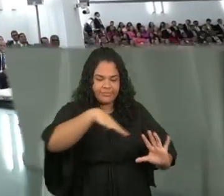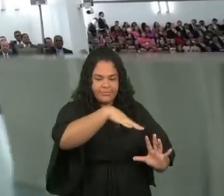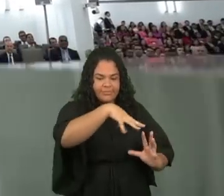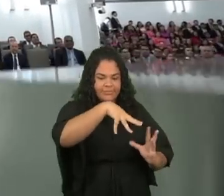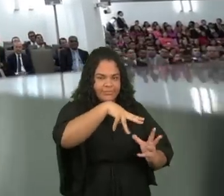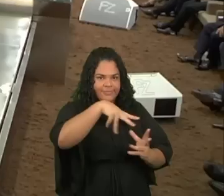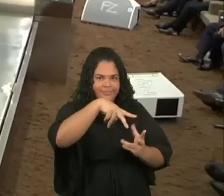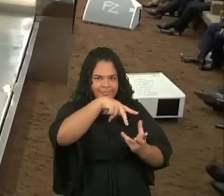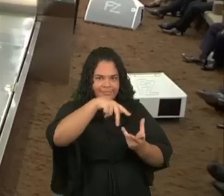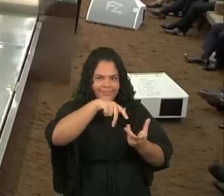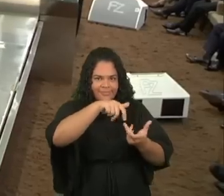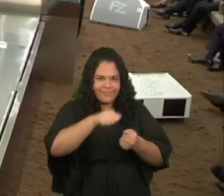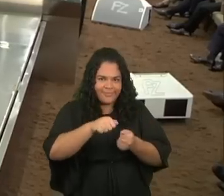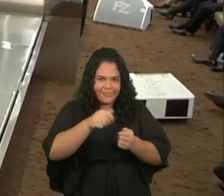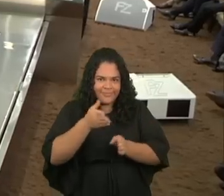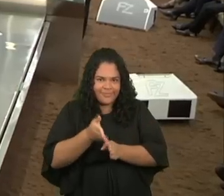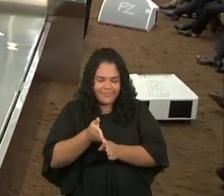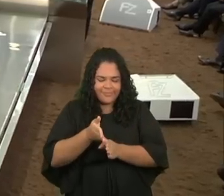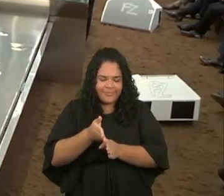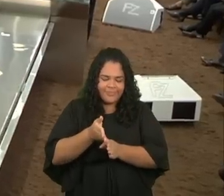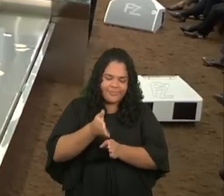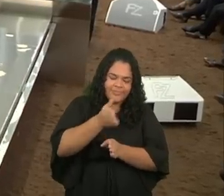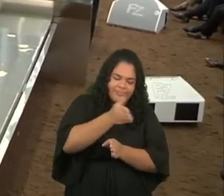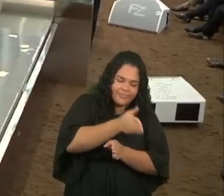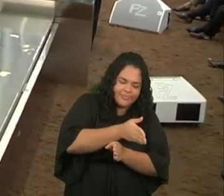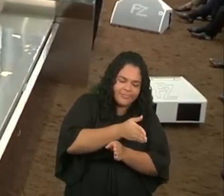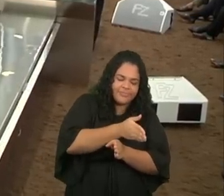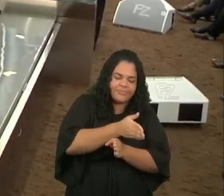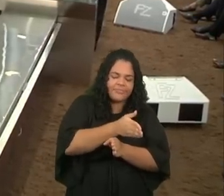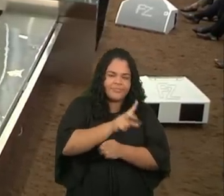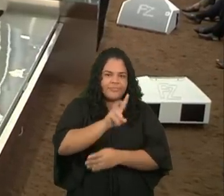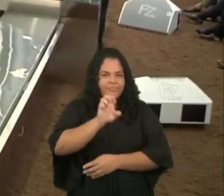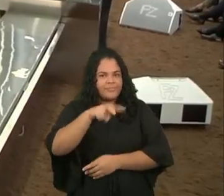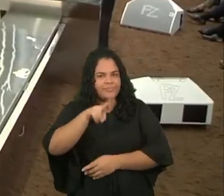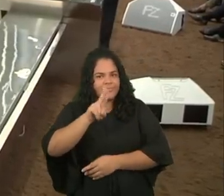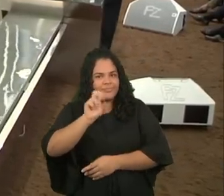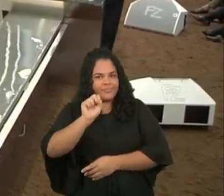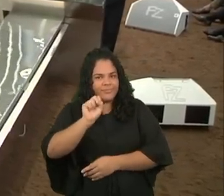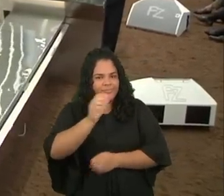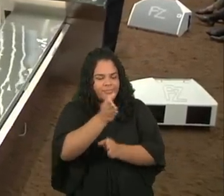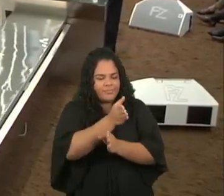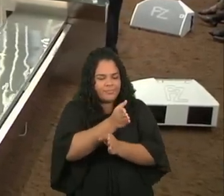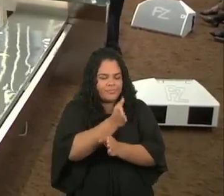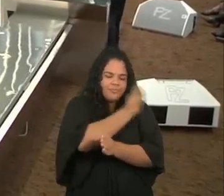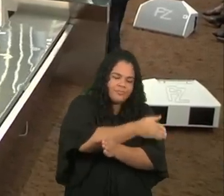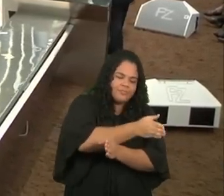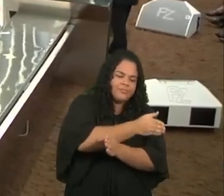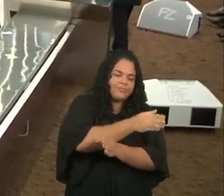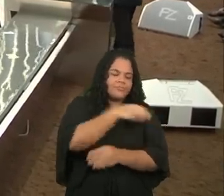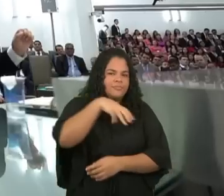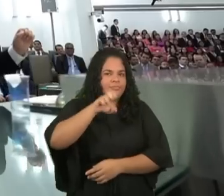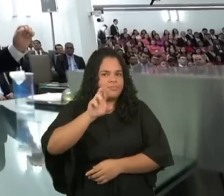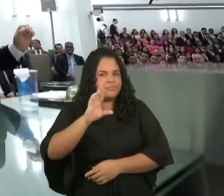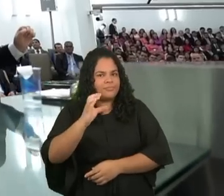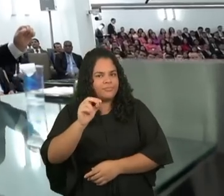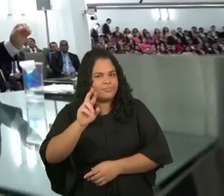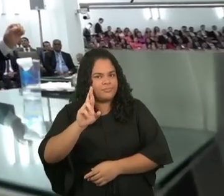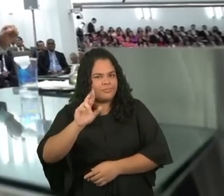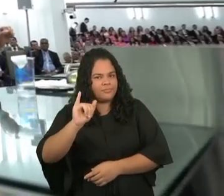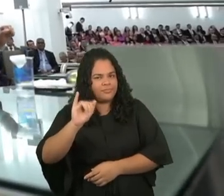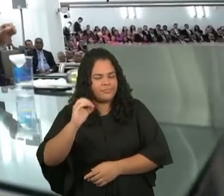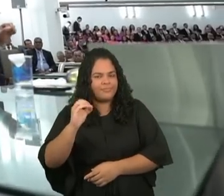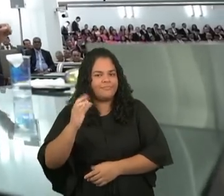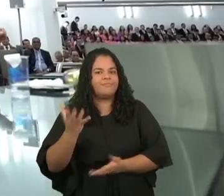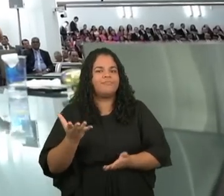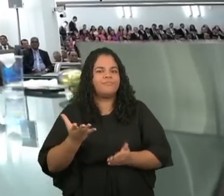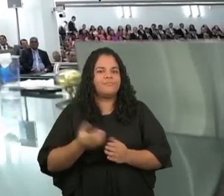de Mercúrio. Estou falando uma linguagem mais popular, né? Vênus. Uau.